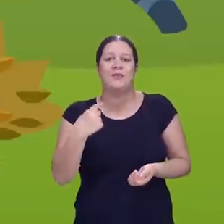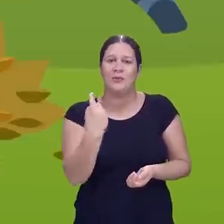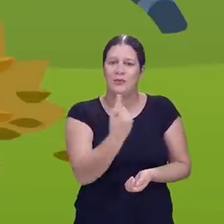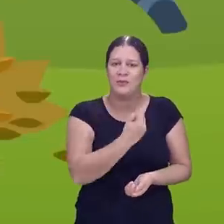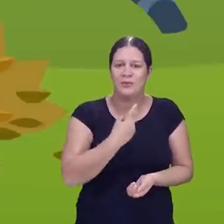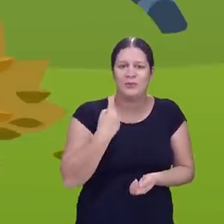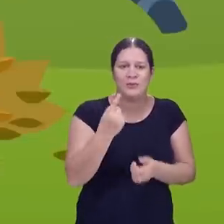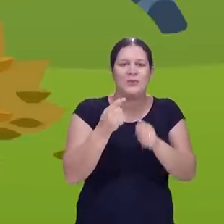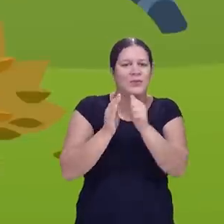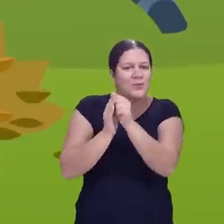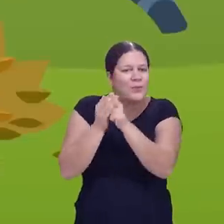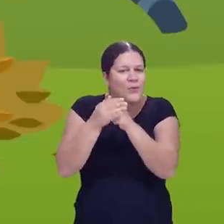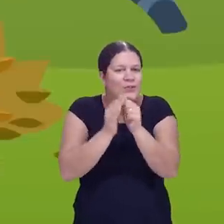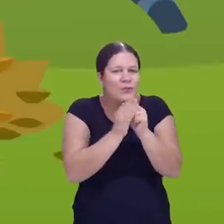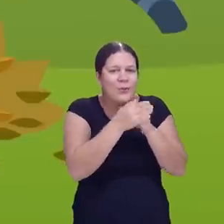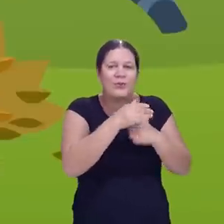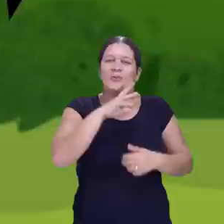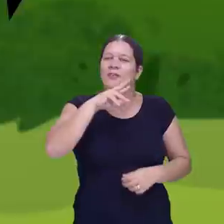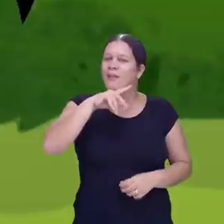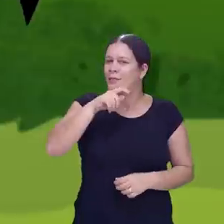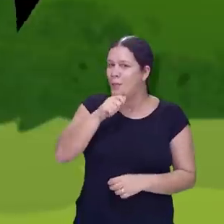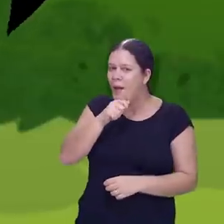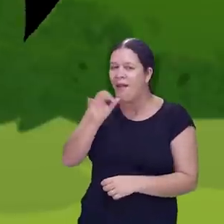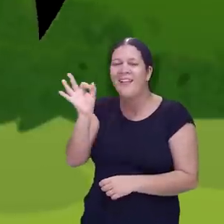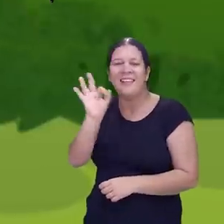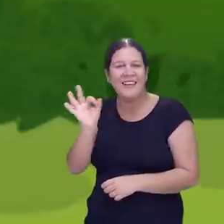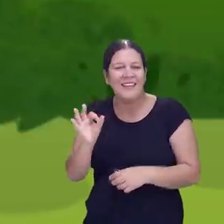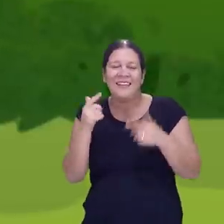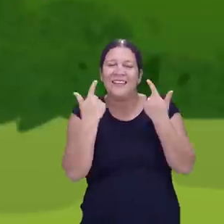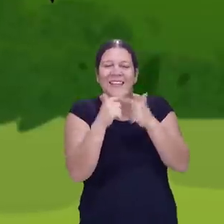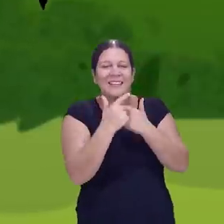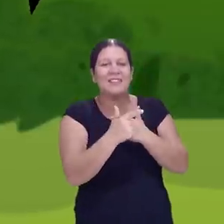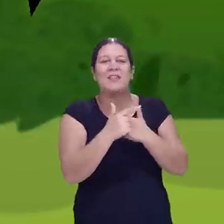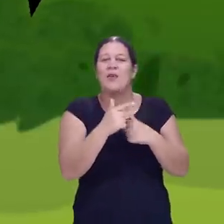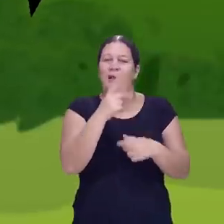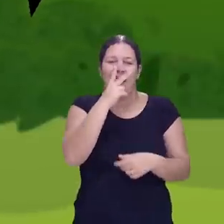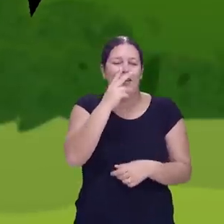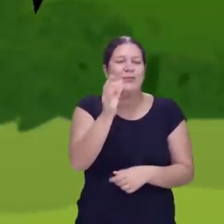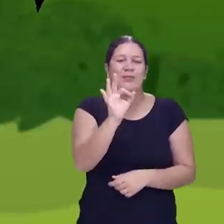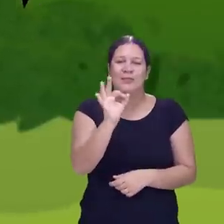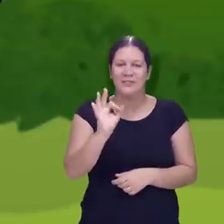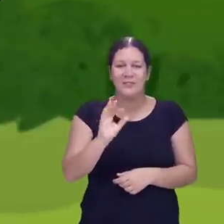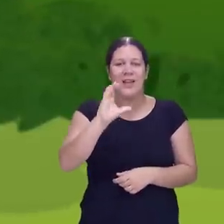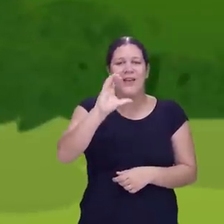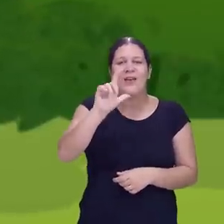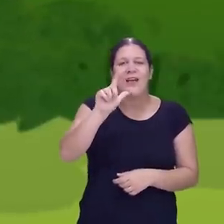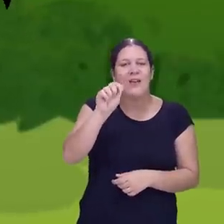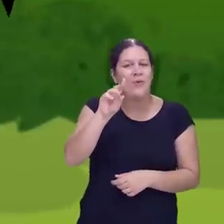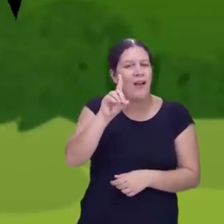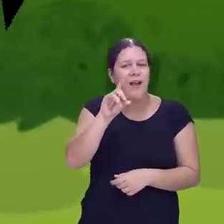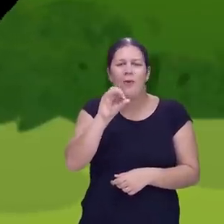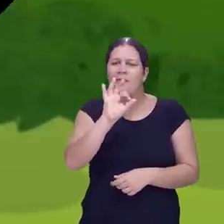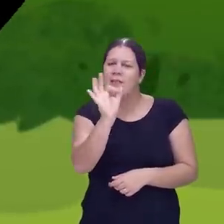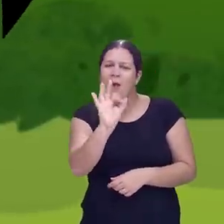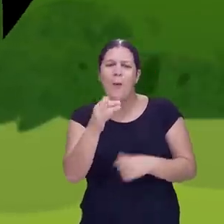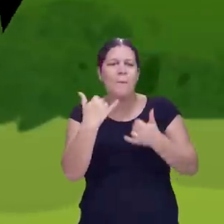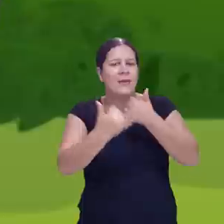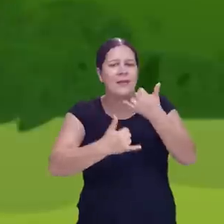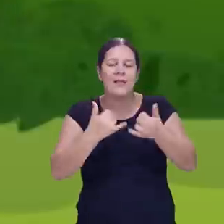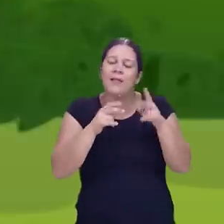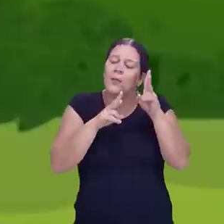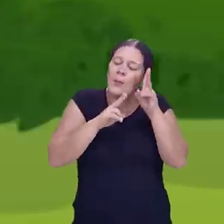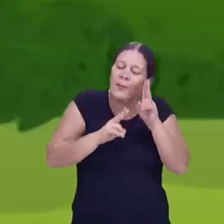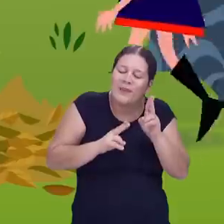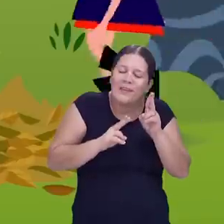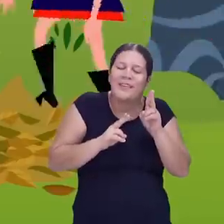que então esse é o esconde-esconde dos animais? Não! Acho que não. O Cláudio não estava brincando, ele